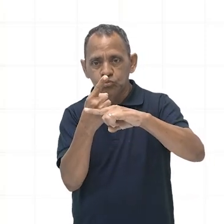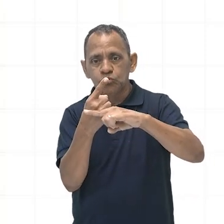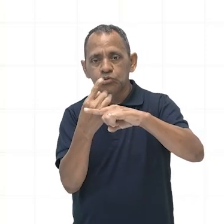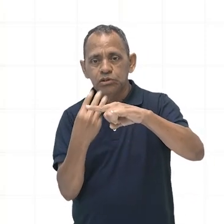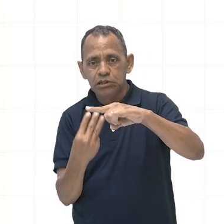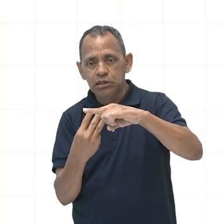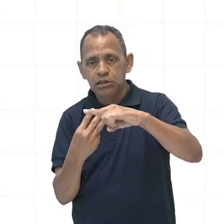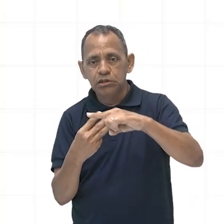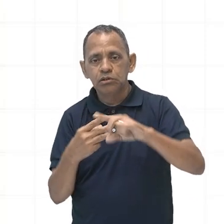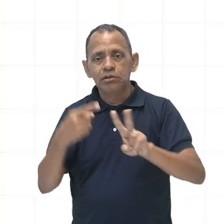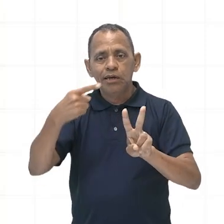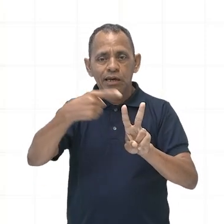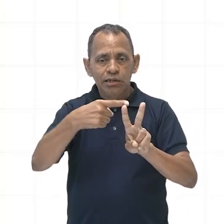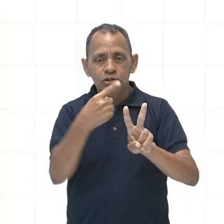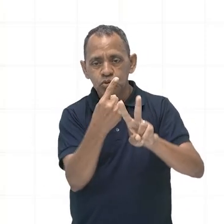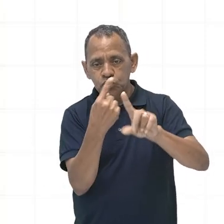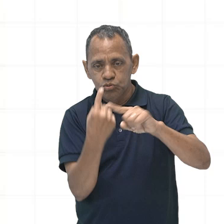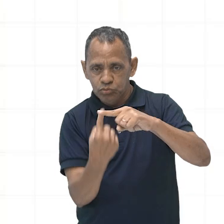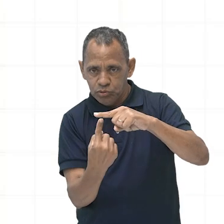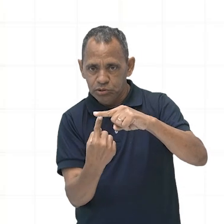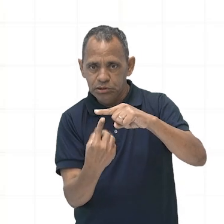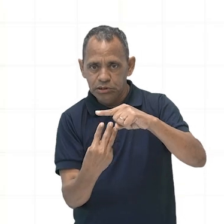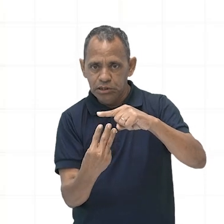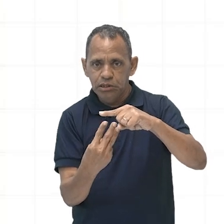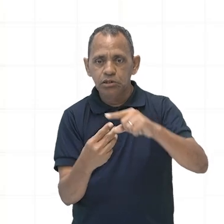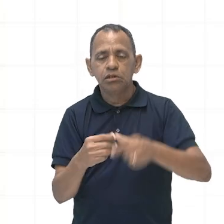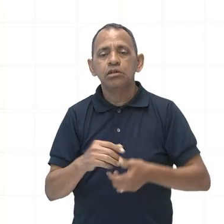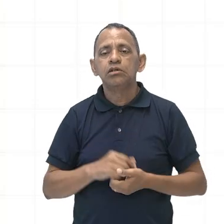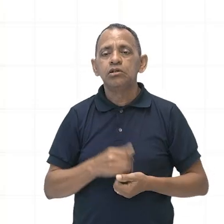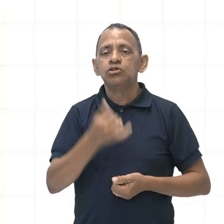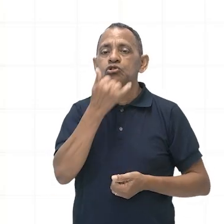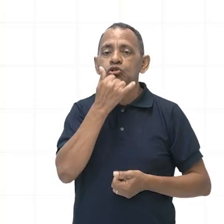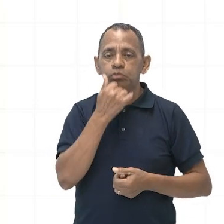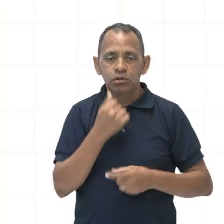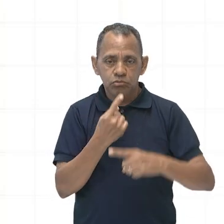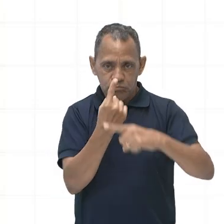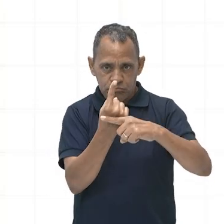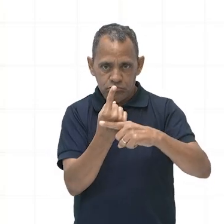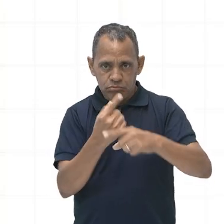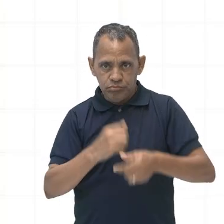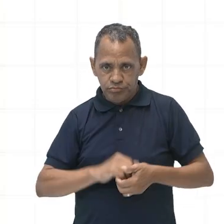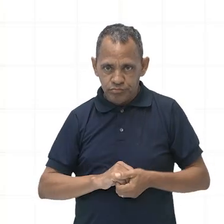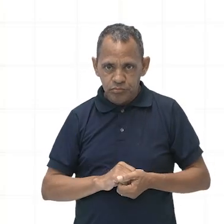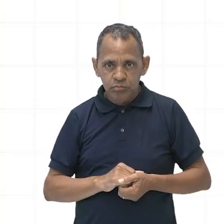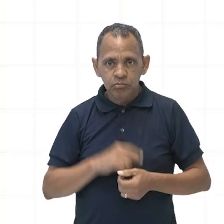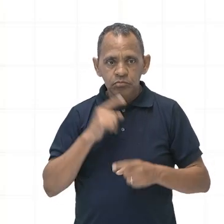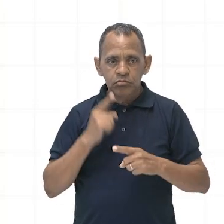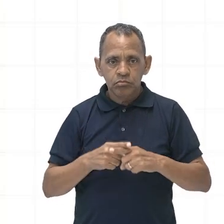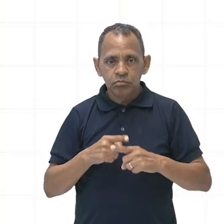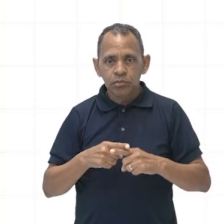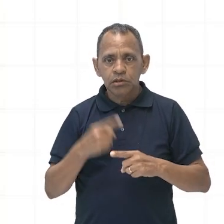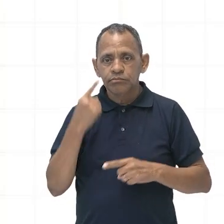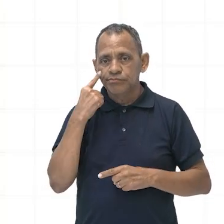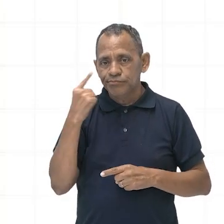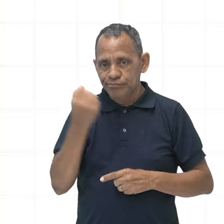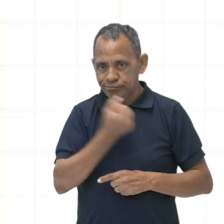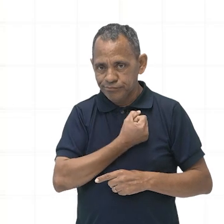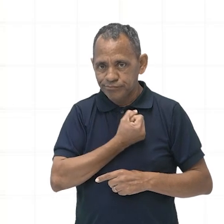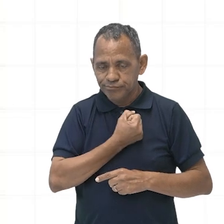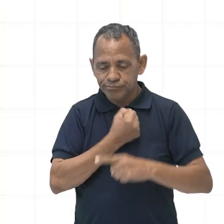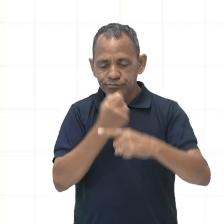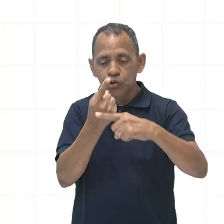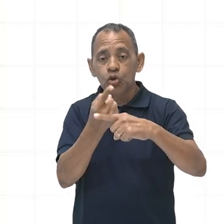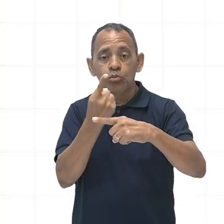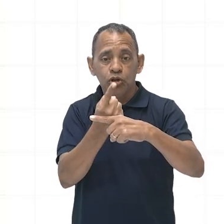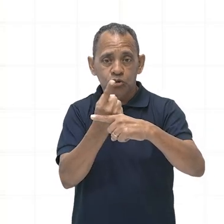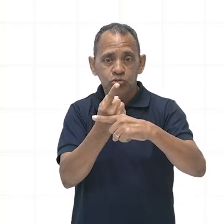raiz de 1/3. Ou de 1/3 não, de 1, certo? Porque esse camarada, o numerador,